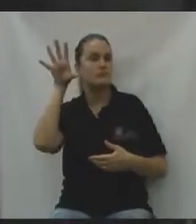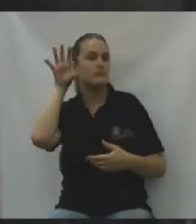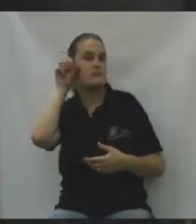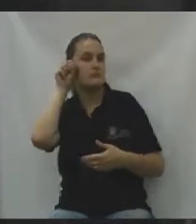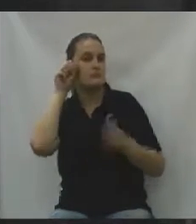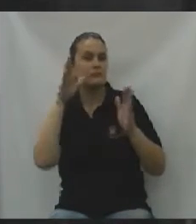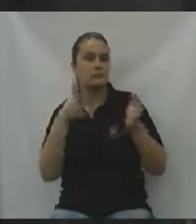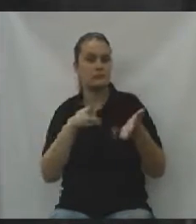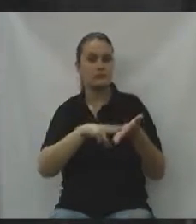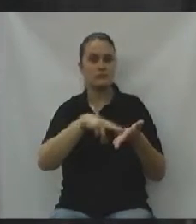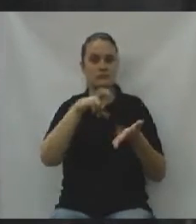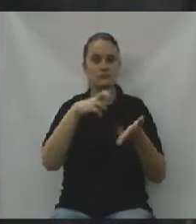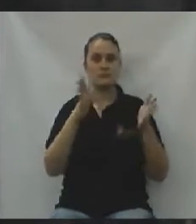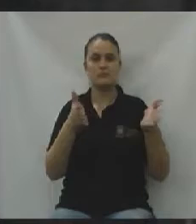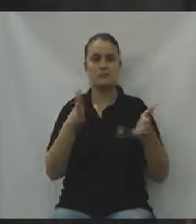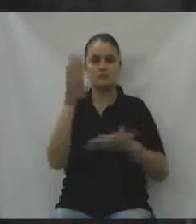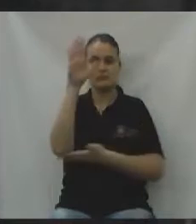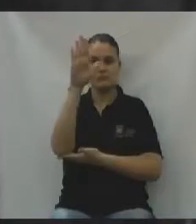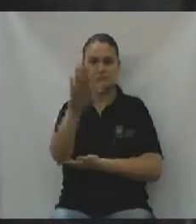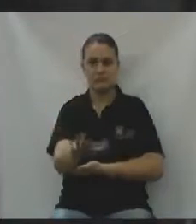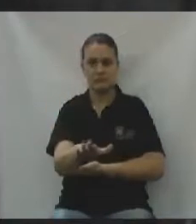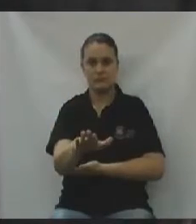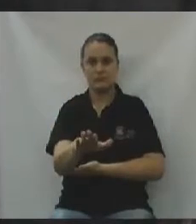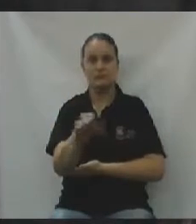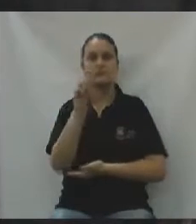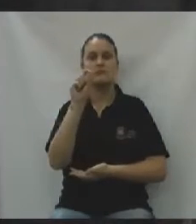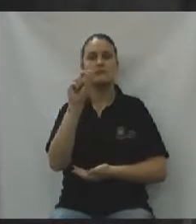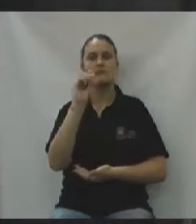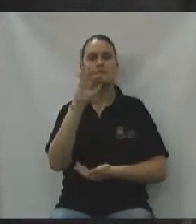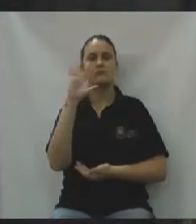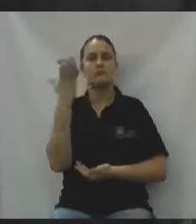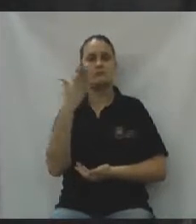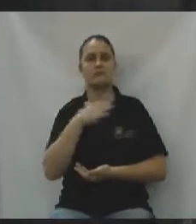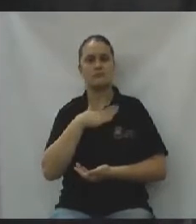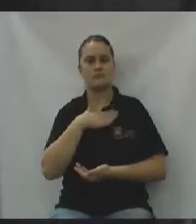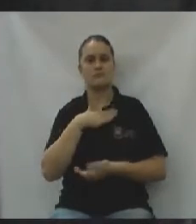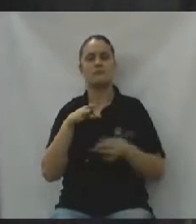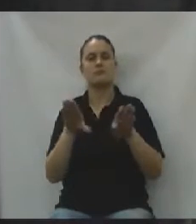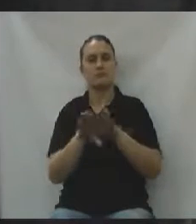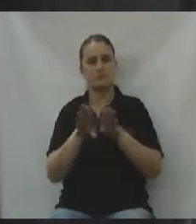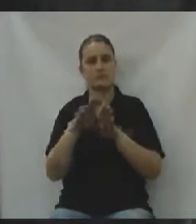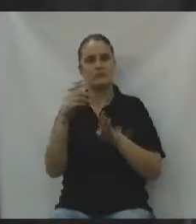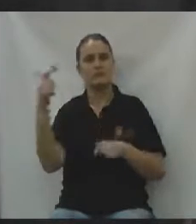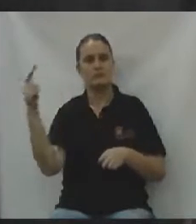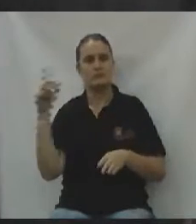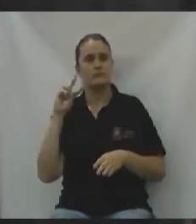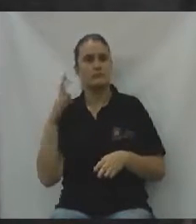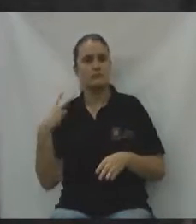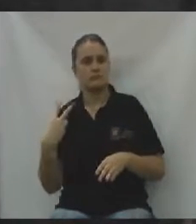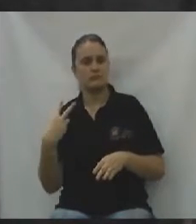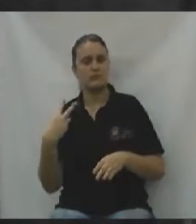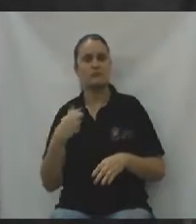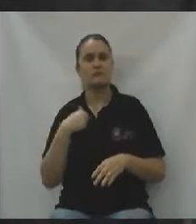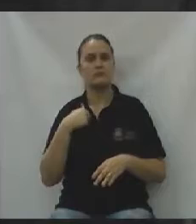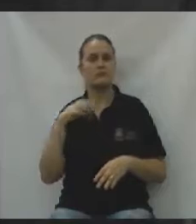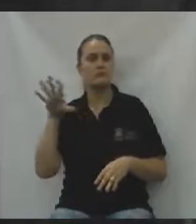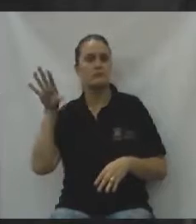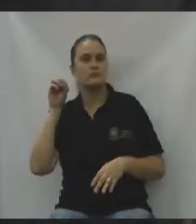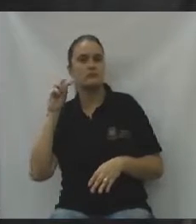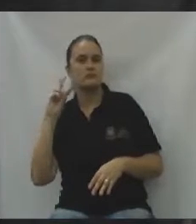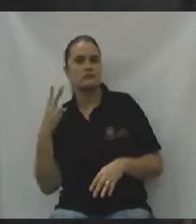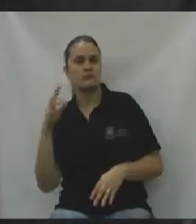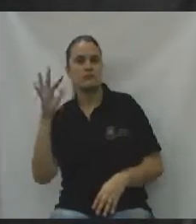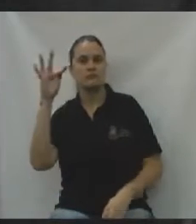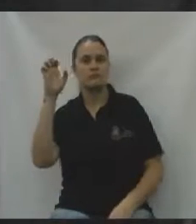hoje pela manhã e agora à tarde, o que aconteceu comigo, aconteceu com outros vereadores. Ouvi do vereador Fernando, eu